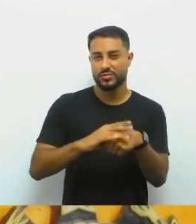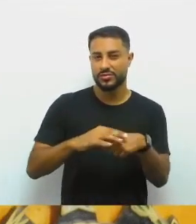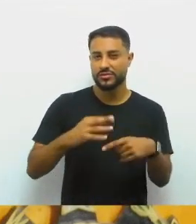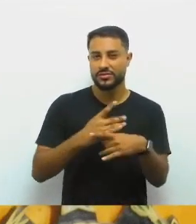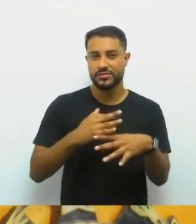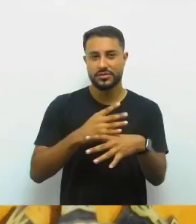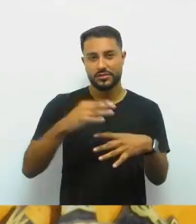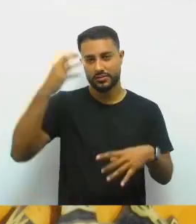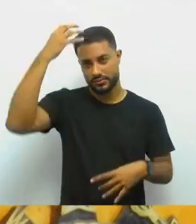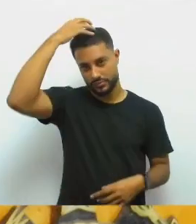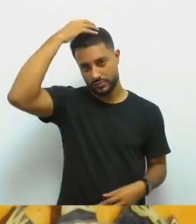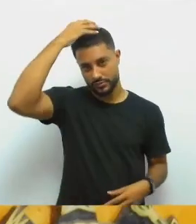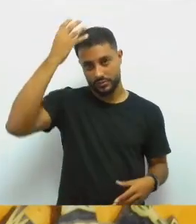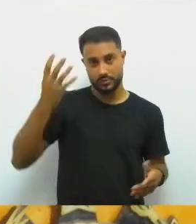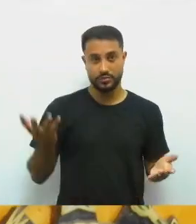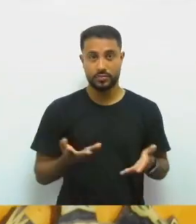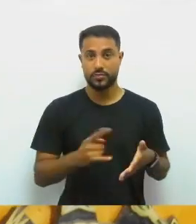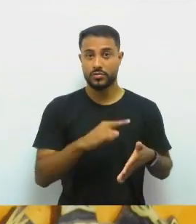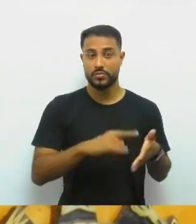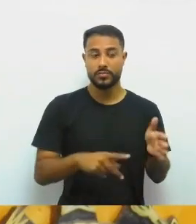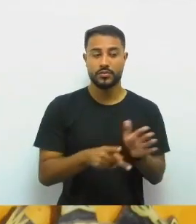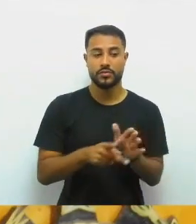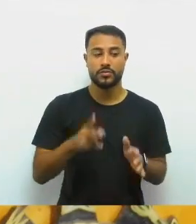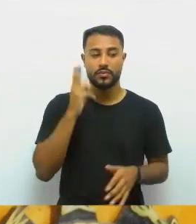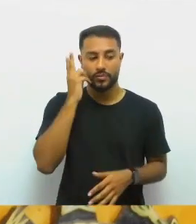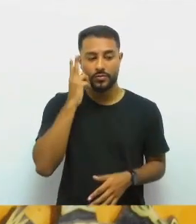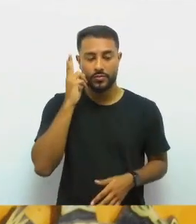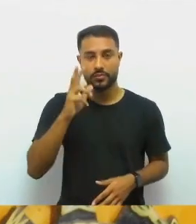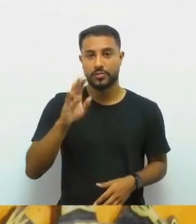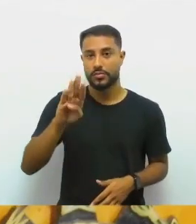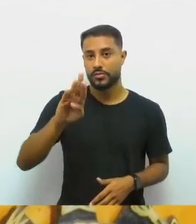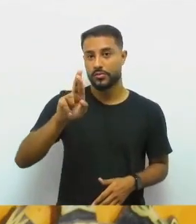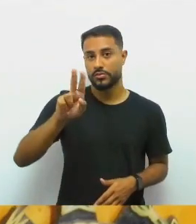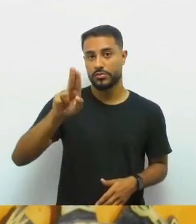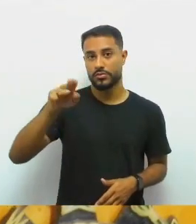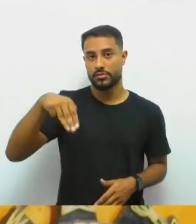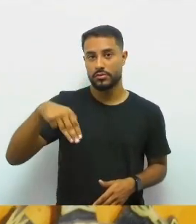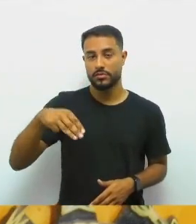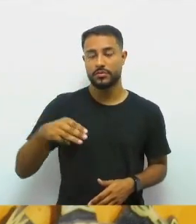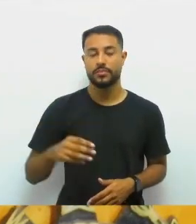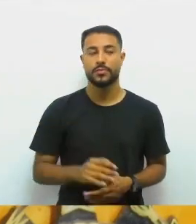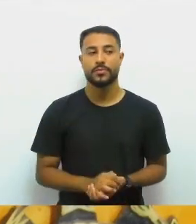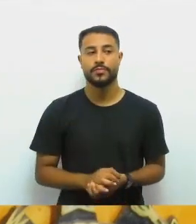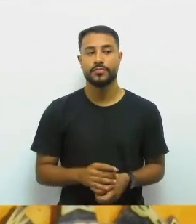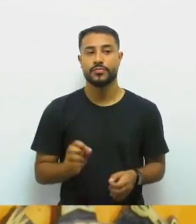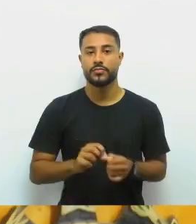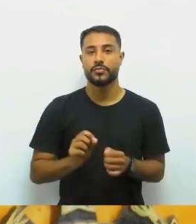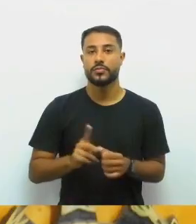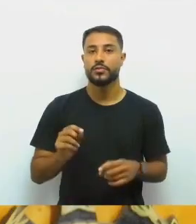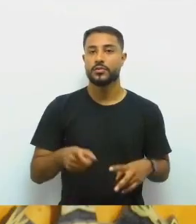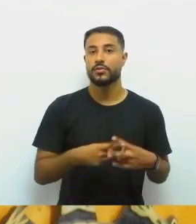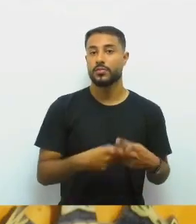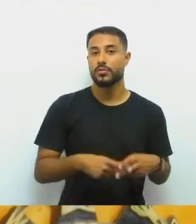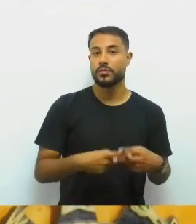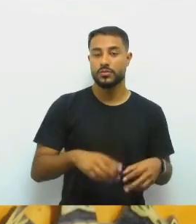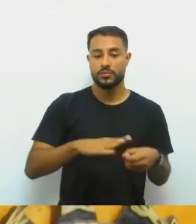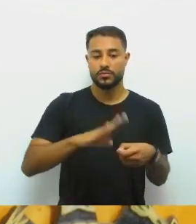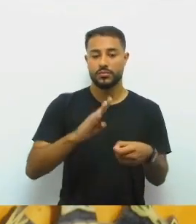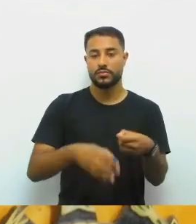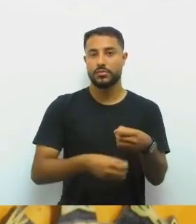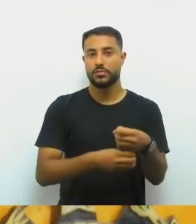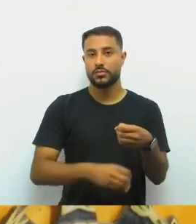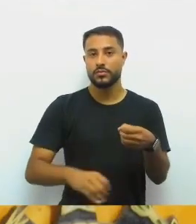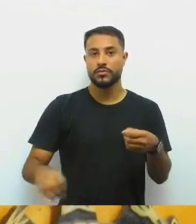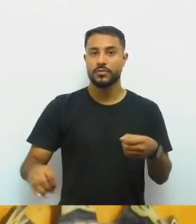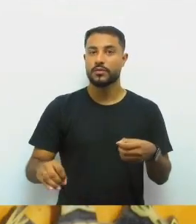Indicação 131, indicando ao prefeito municipal a troca da tampa dos bueiros instalados em toda a extensão da rua